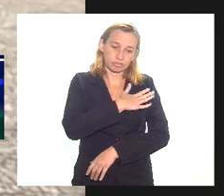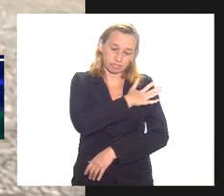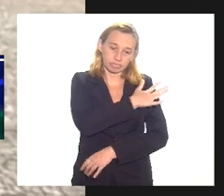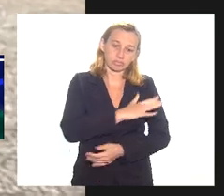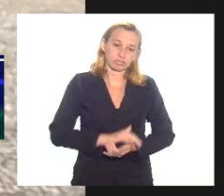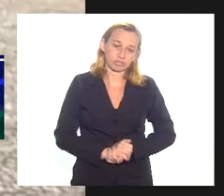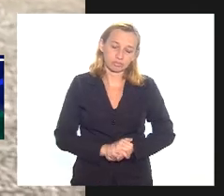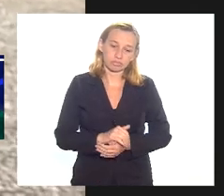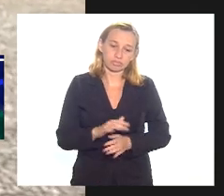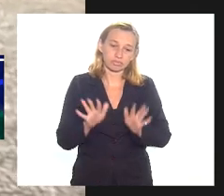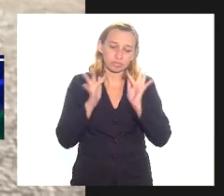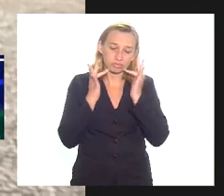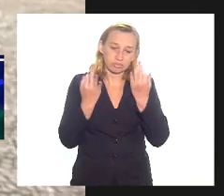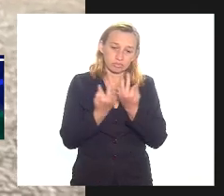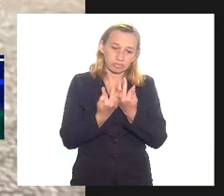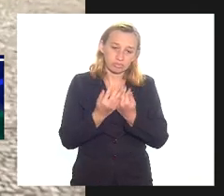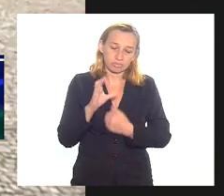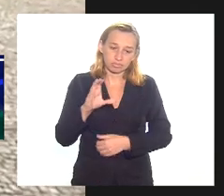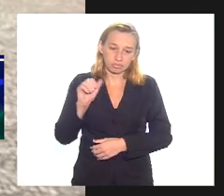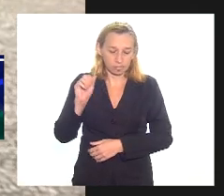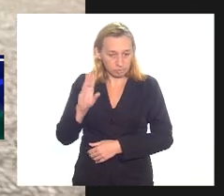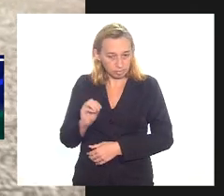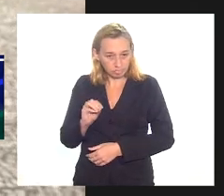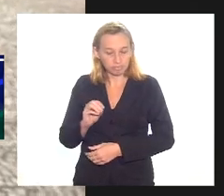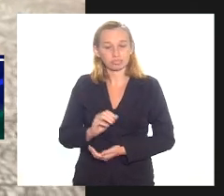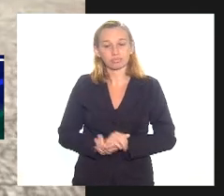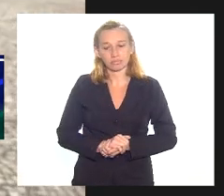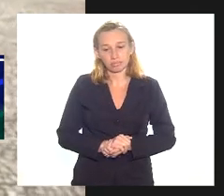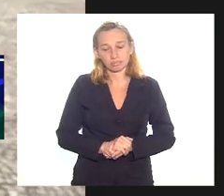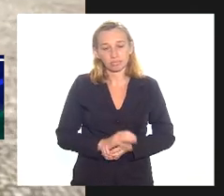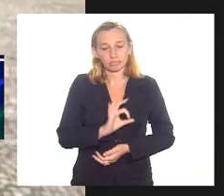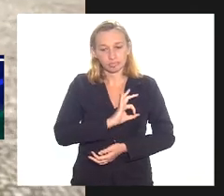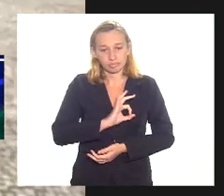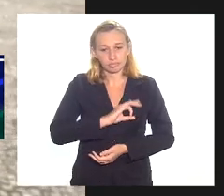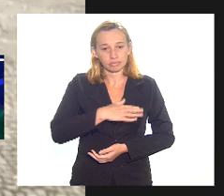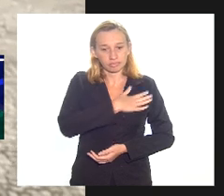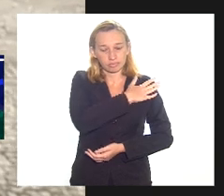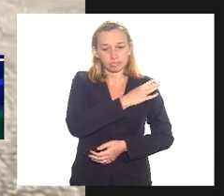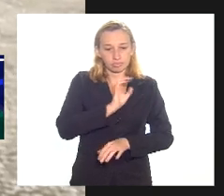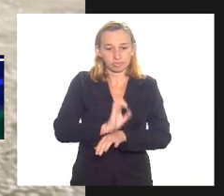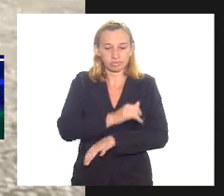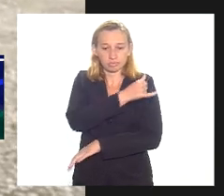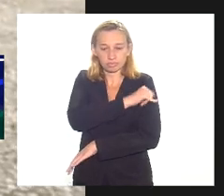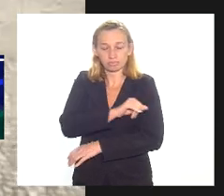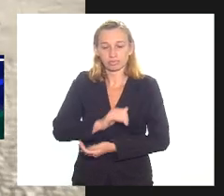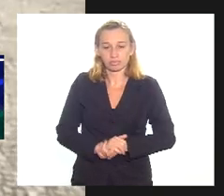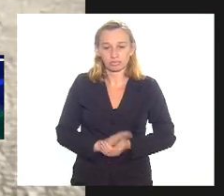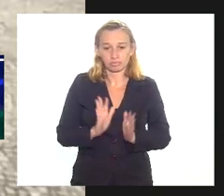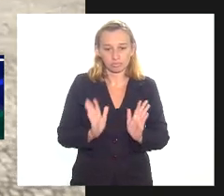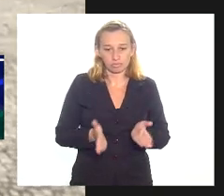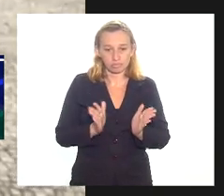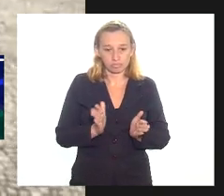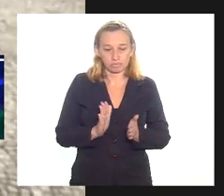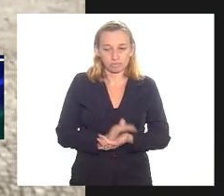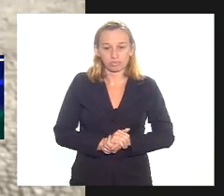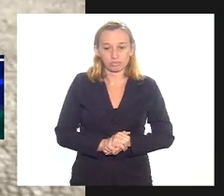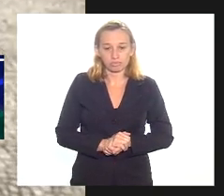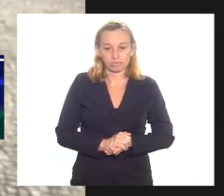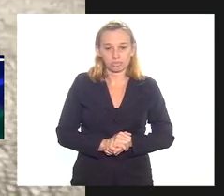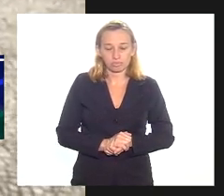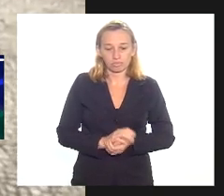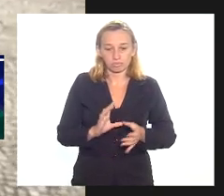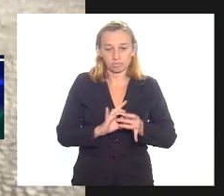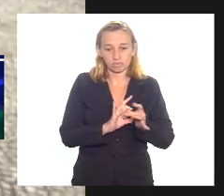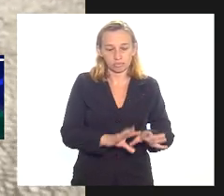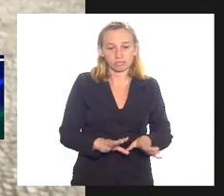e à família desse bravo cabo Thiago, da Polícia Militar do Estado do Rio de Janeiro, que hoje não estará mais em casa, que hoje deixa